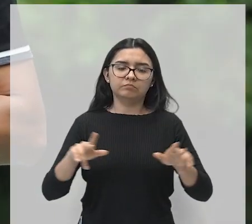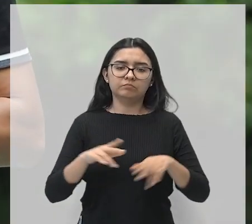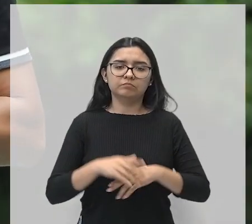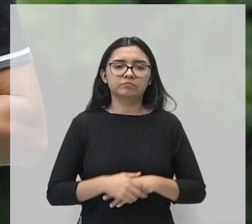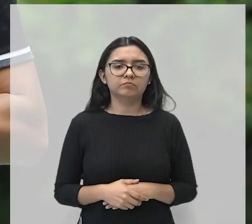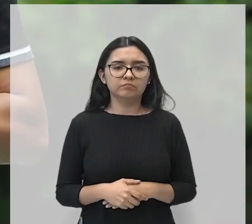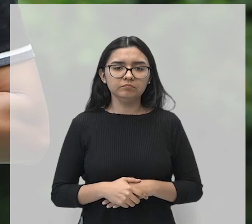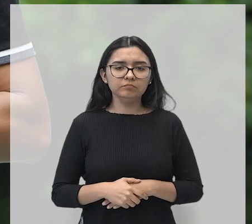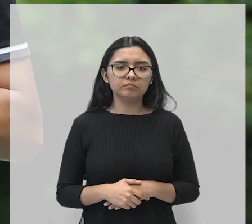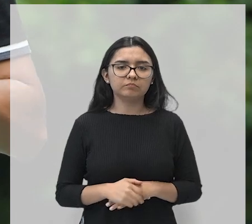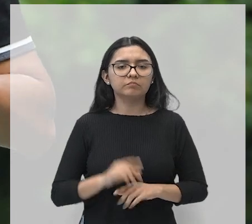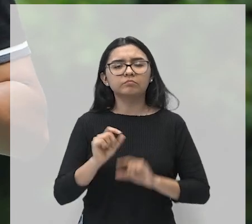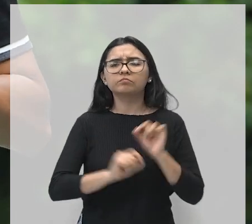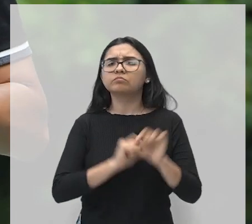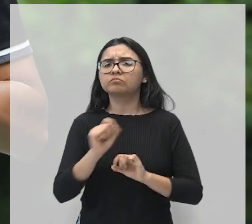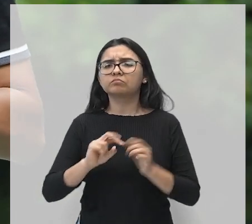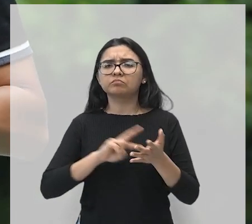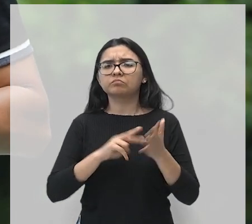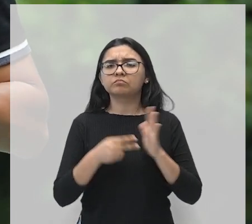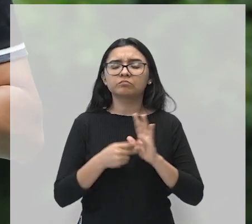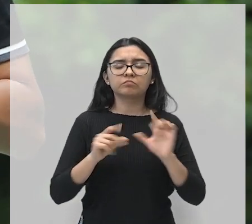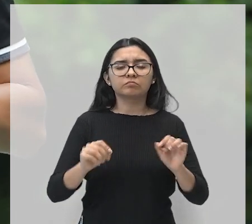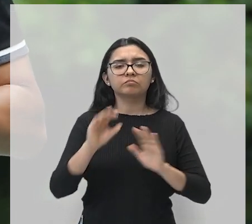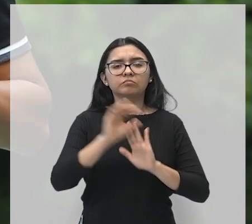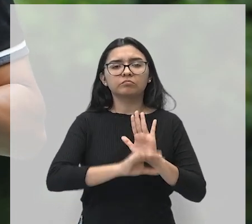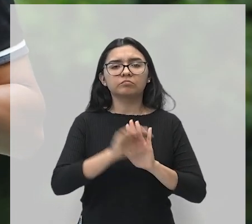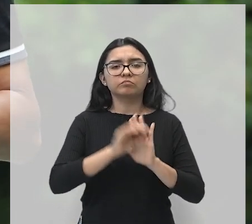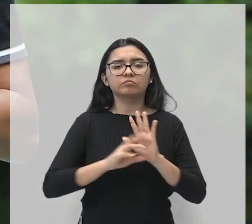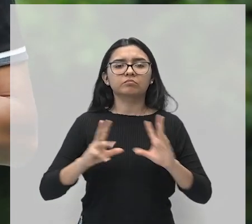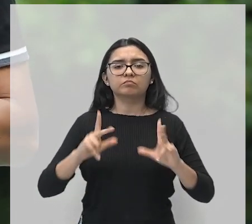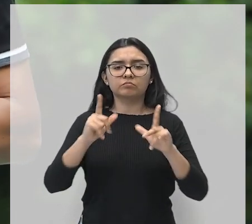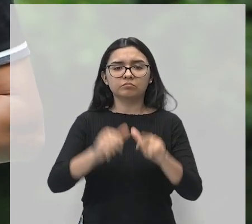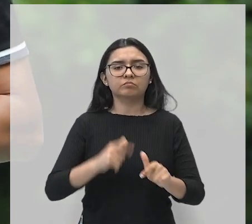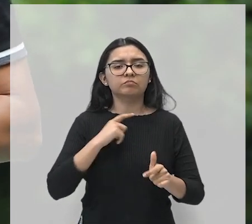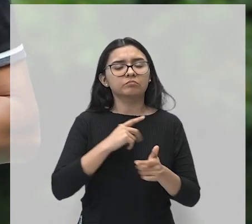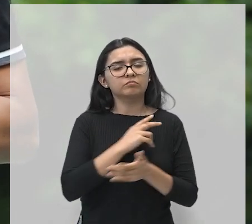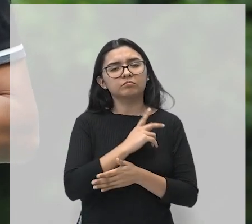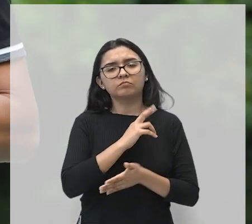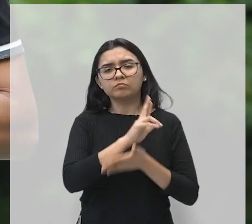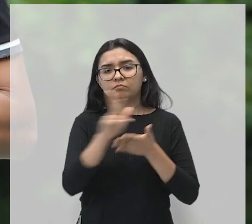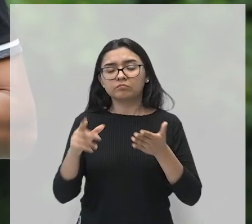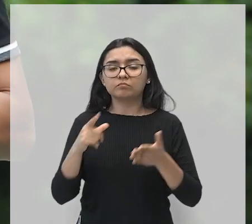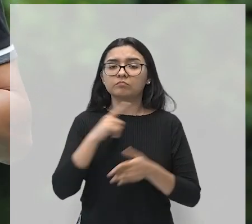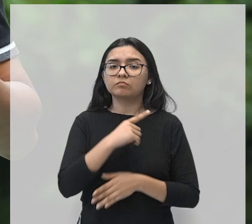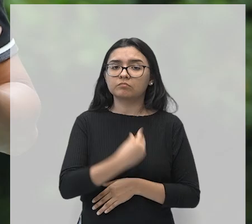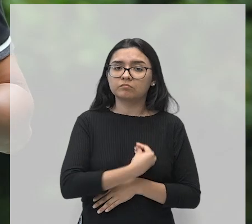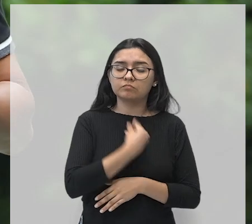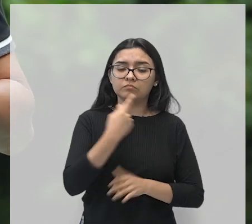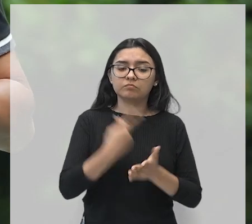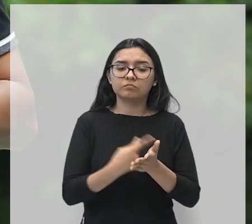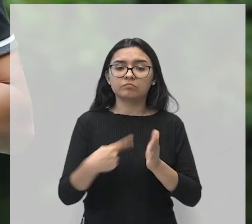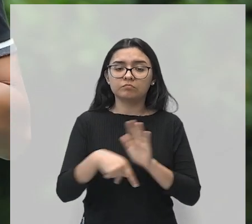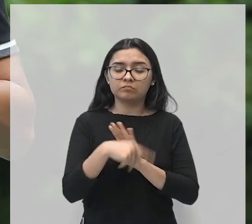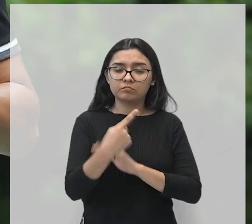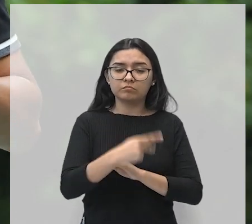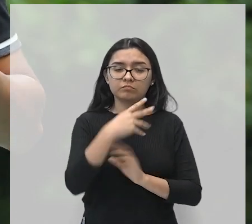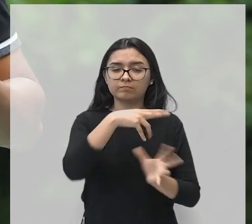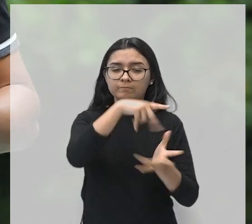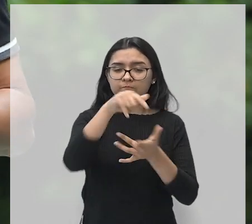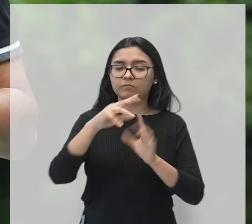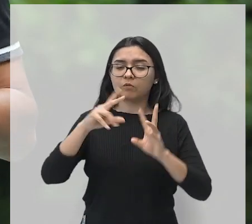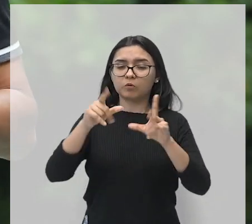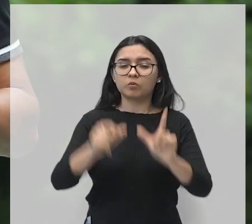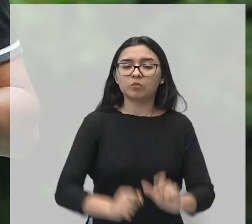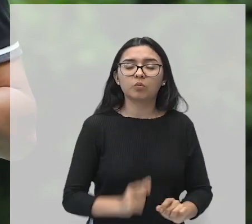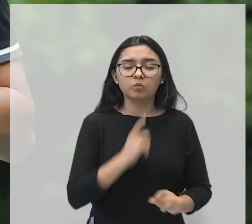é biodiversidade? Esse conceito inclui toda a variabilidade de vida que existe no planeta Terra, ou seja, todos